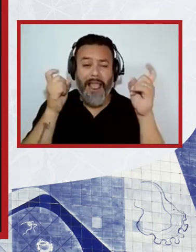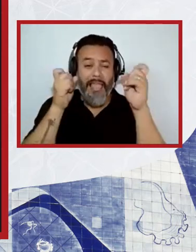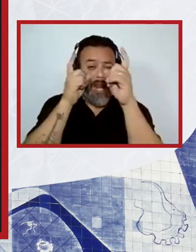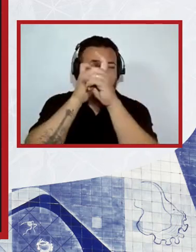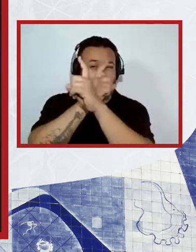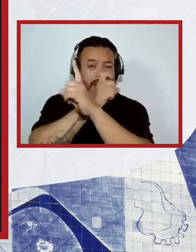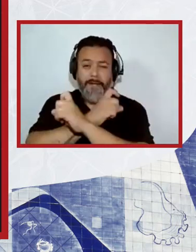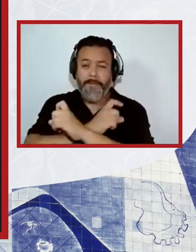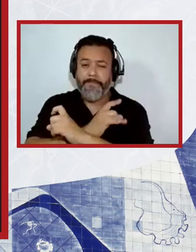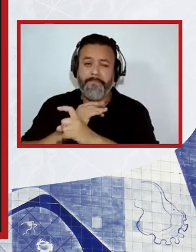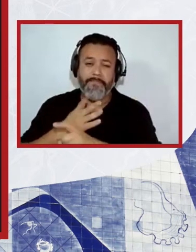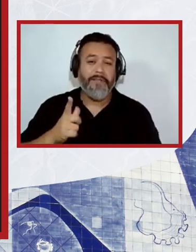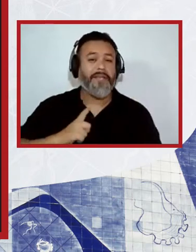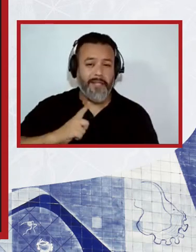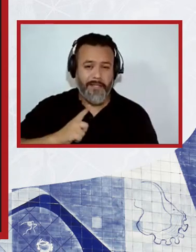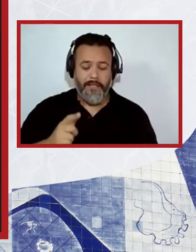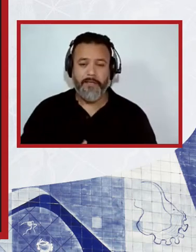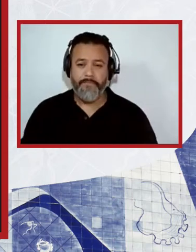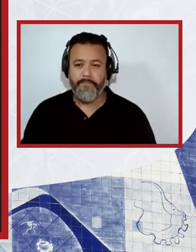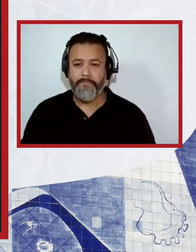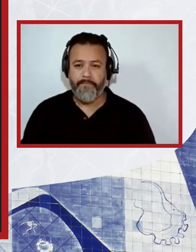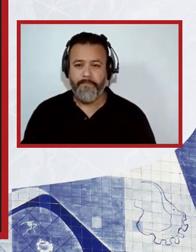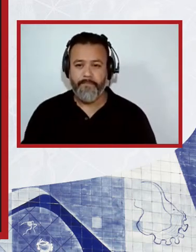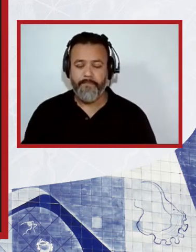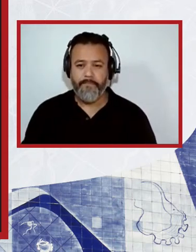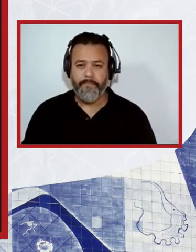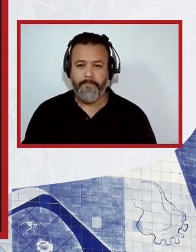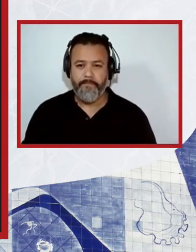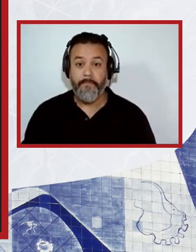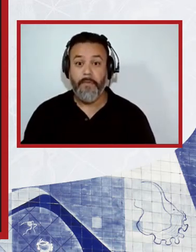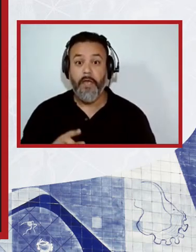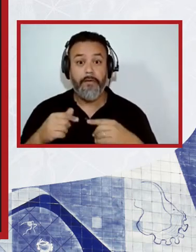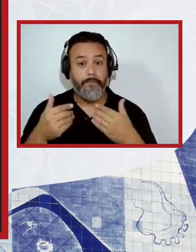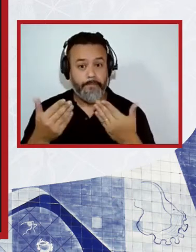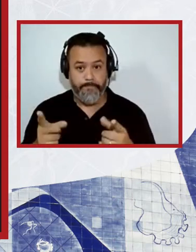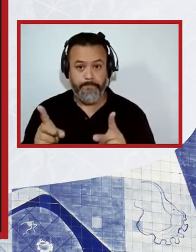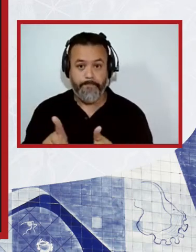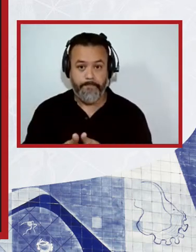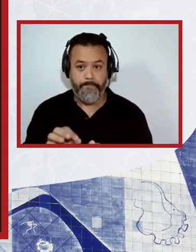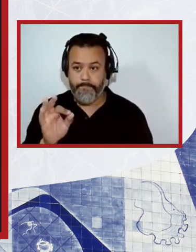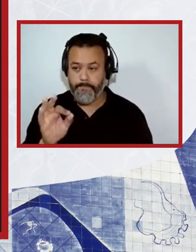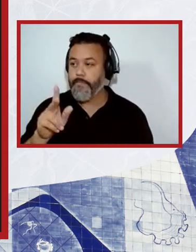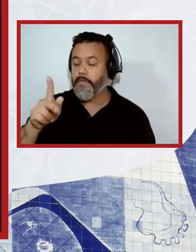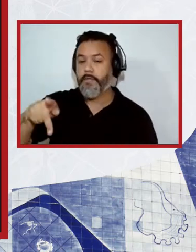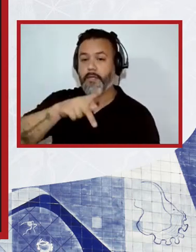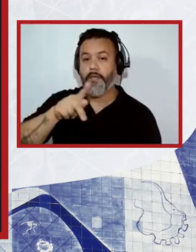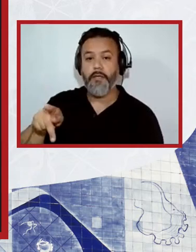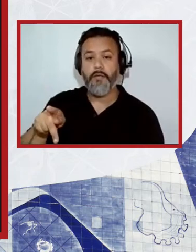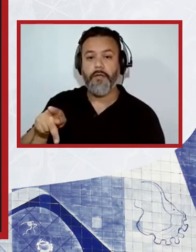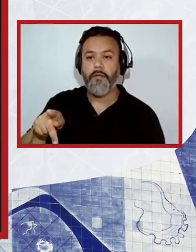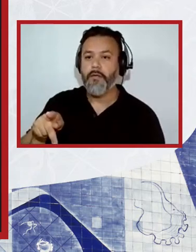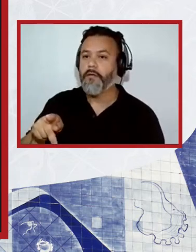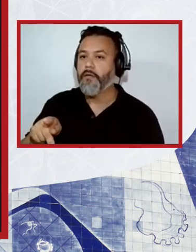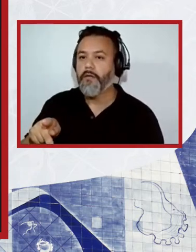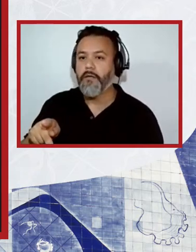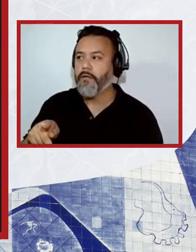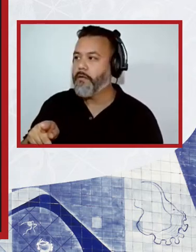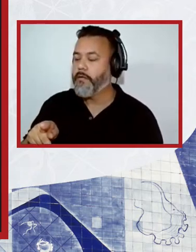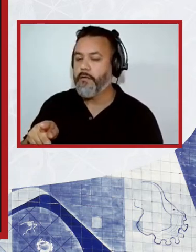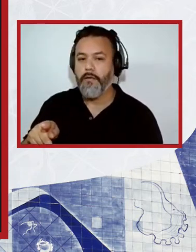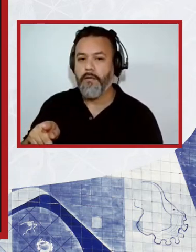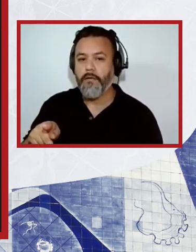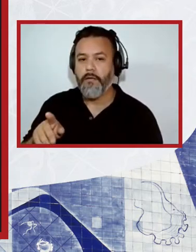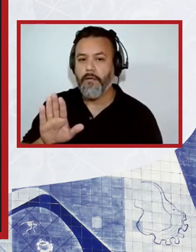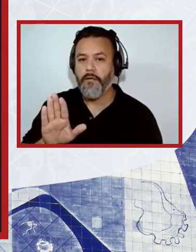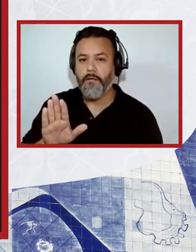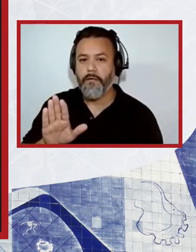dificuldade que elas tiveram? E para o professor... Oi? Show,